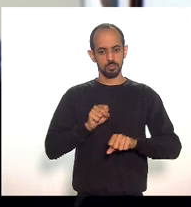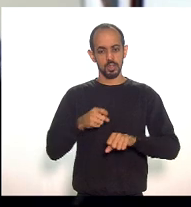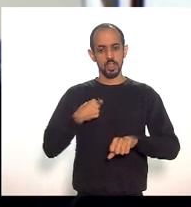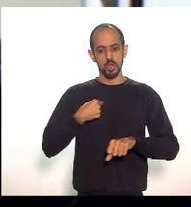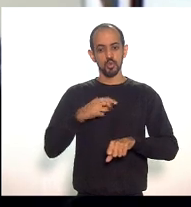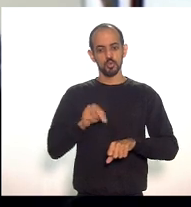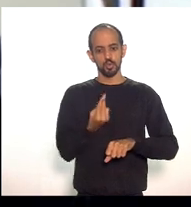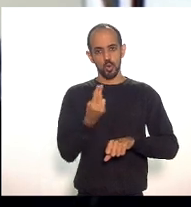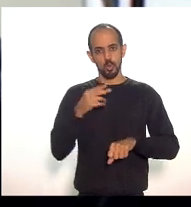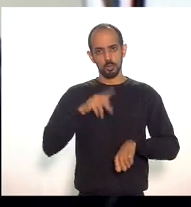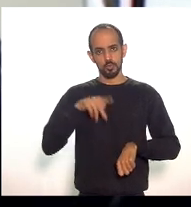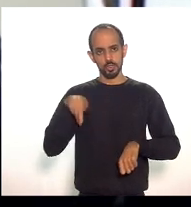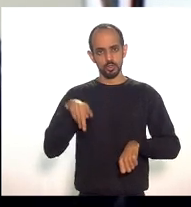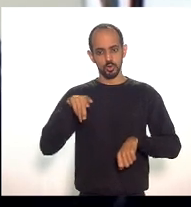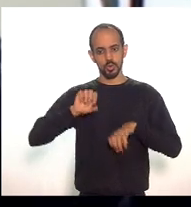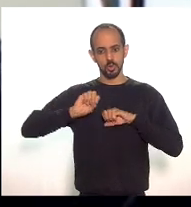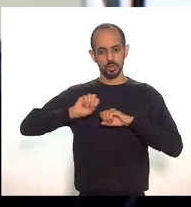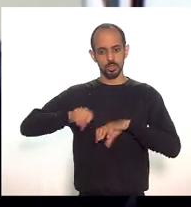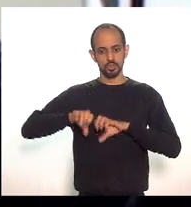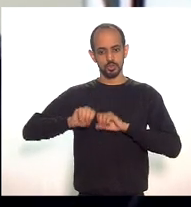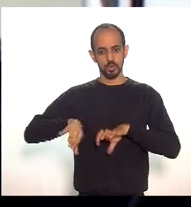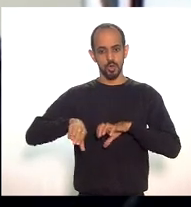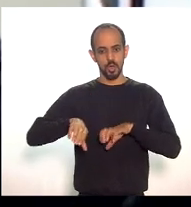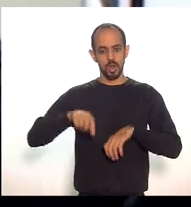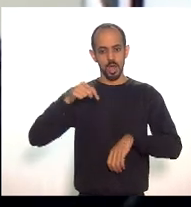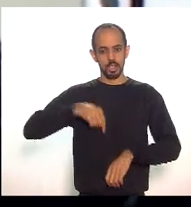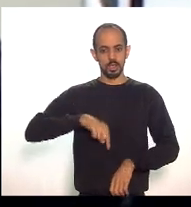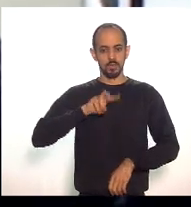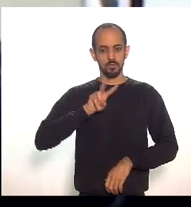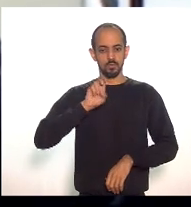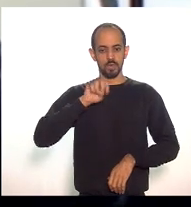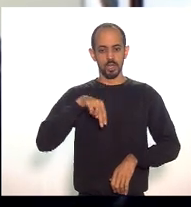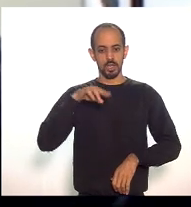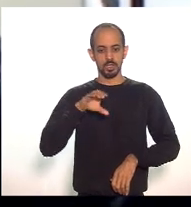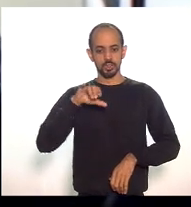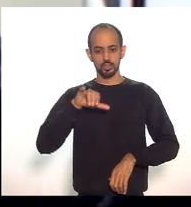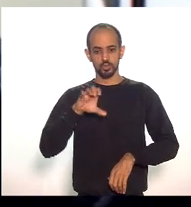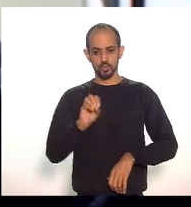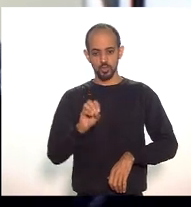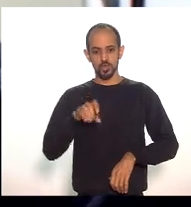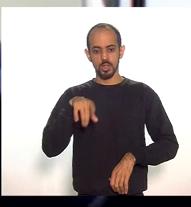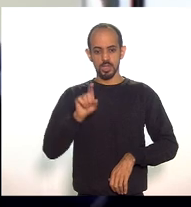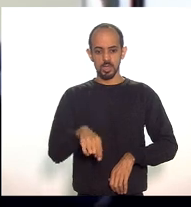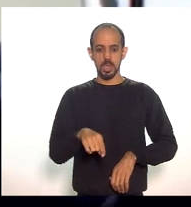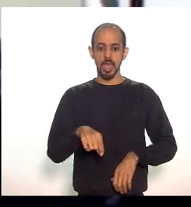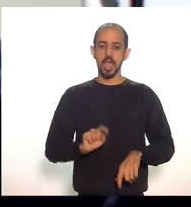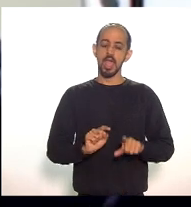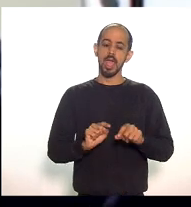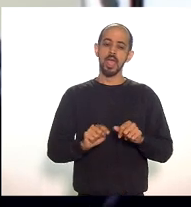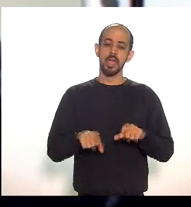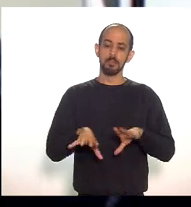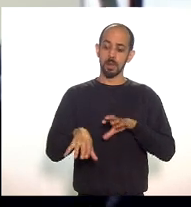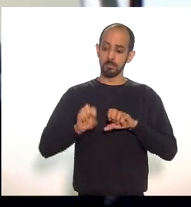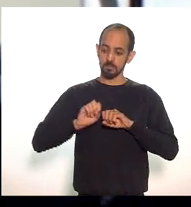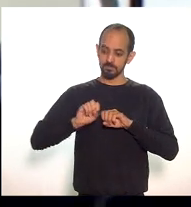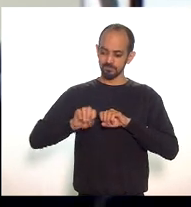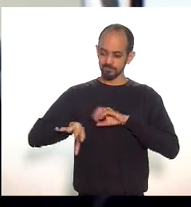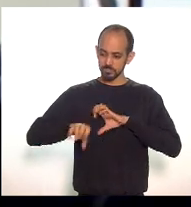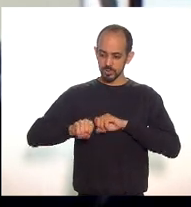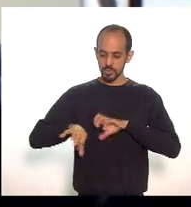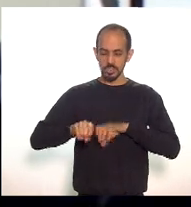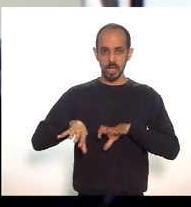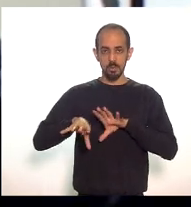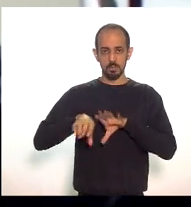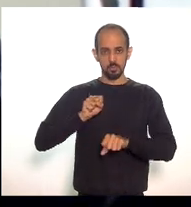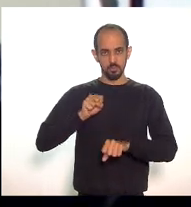professor da Escola Politécnica de saúde Joaquim Venâncio é uma referência Internacional na formação profissional para o Sistema